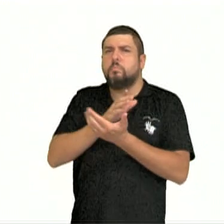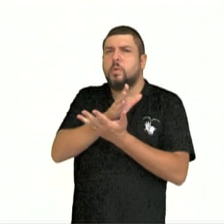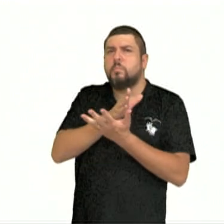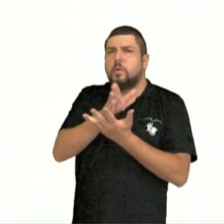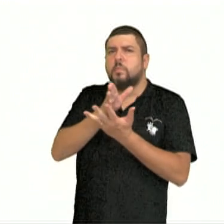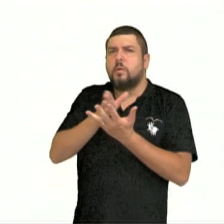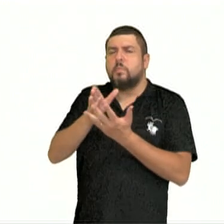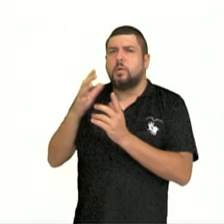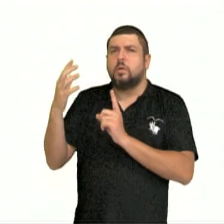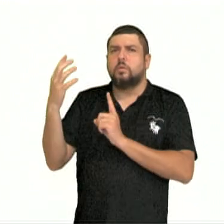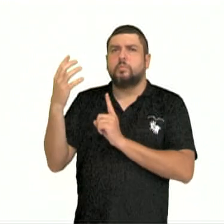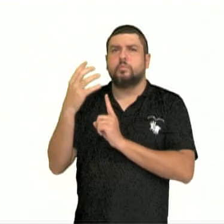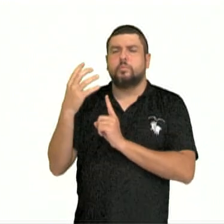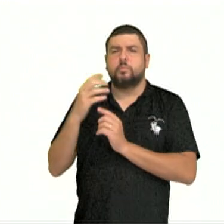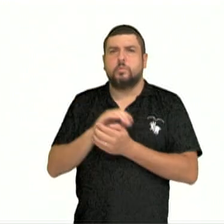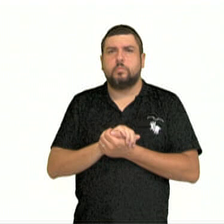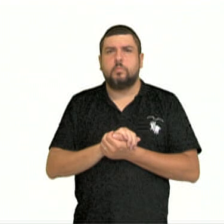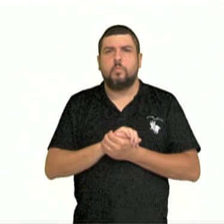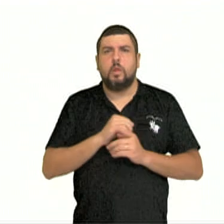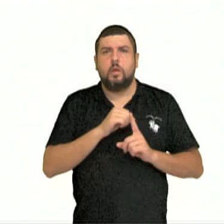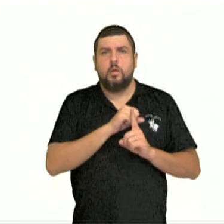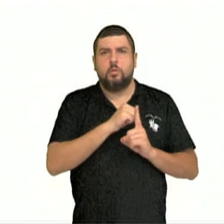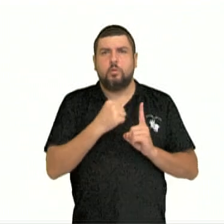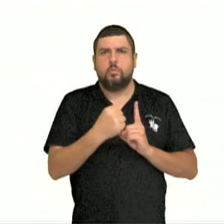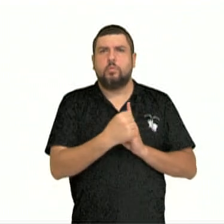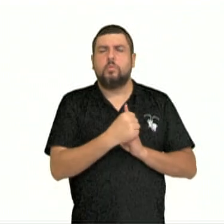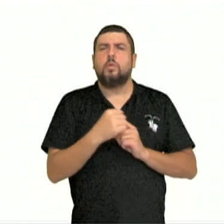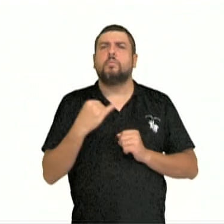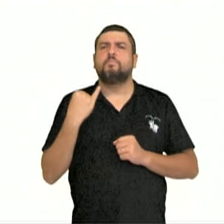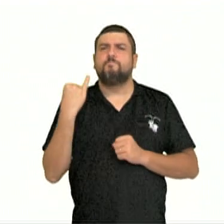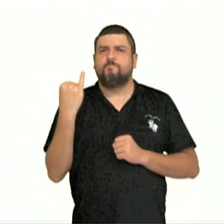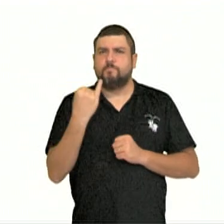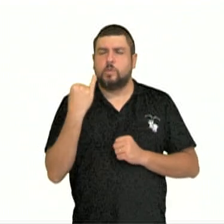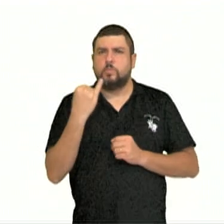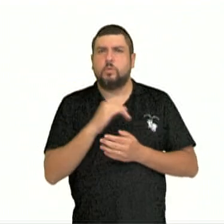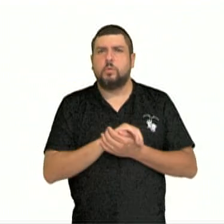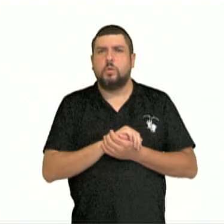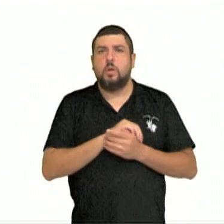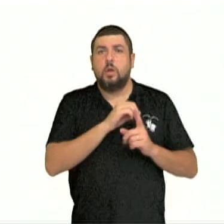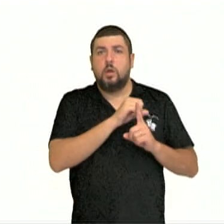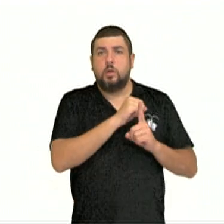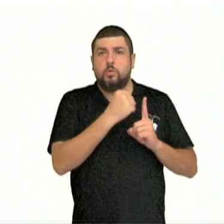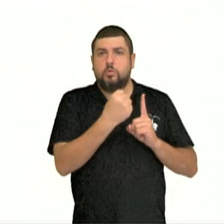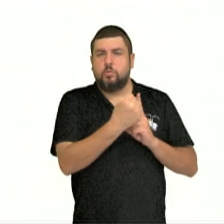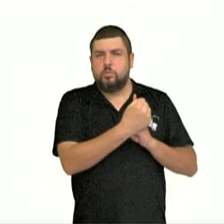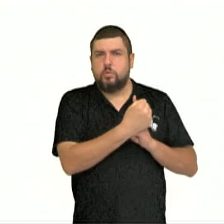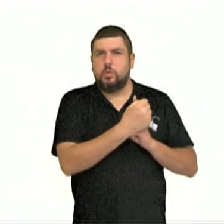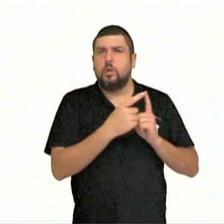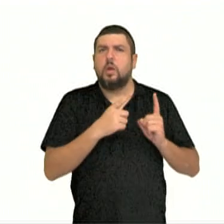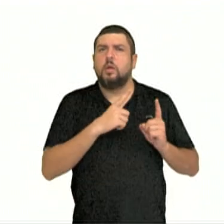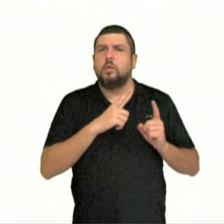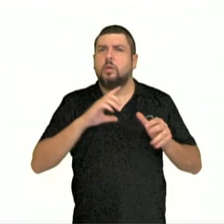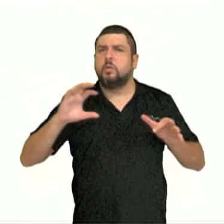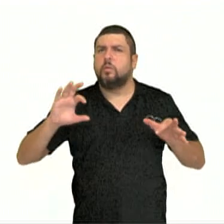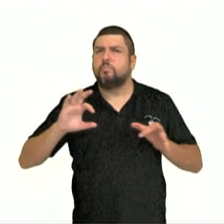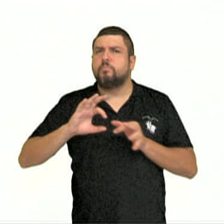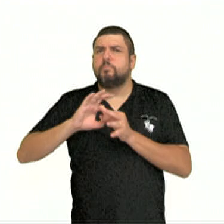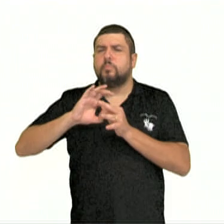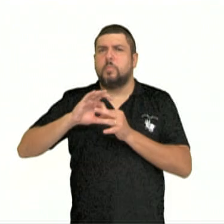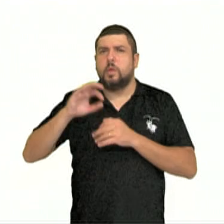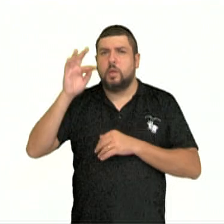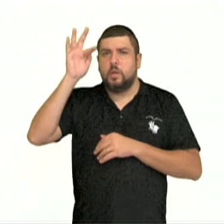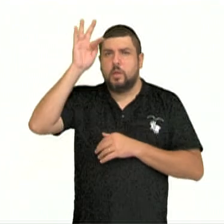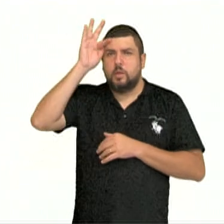historicamente, contemporaneamente, ela é muito importante. Para a sociologia, a filosofia teve aí uma base